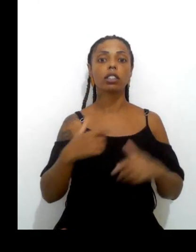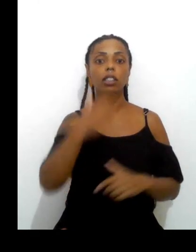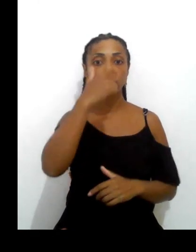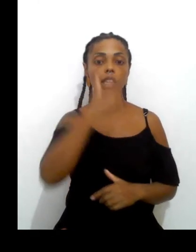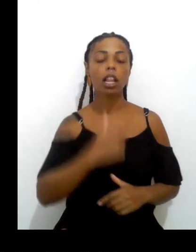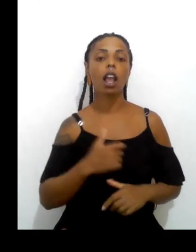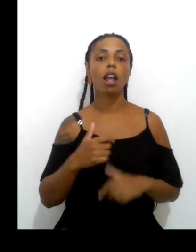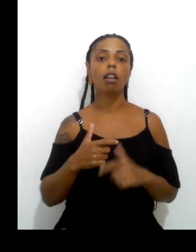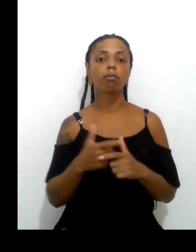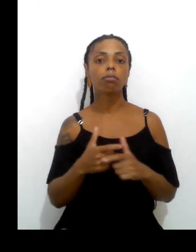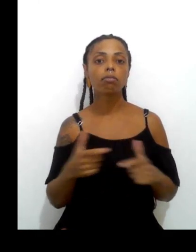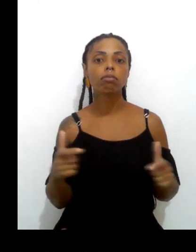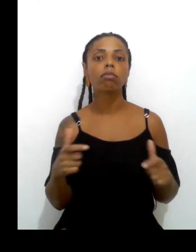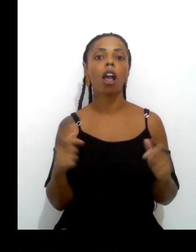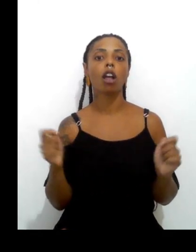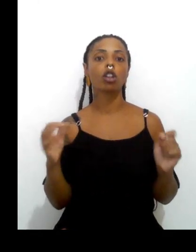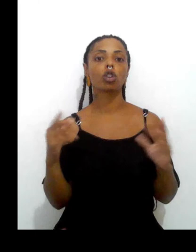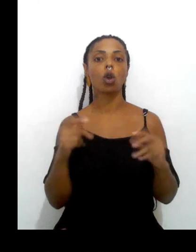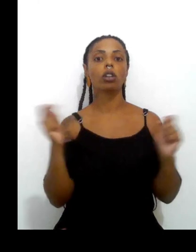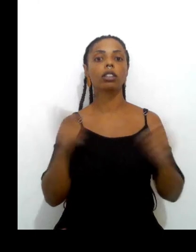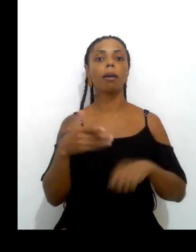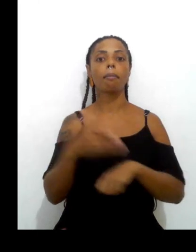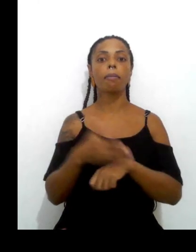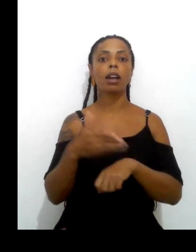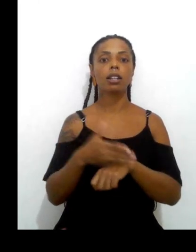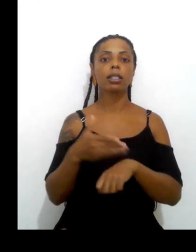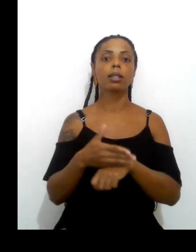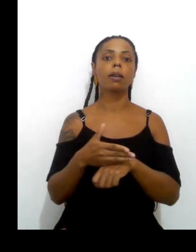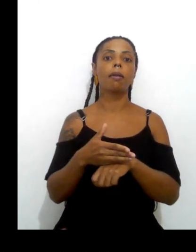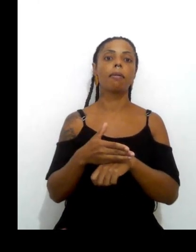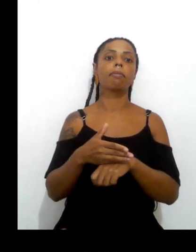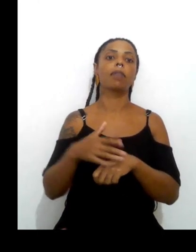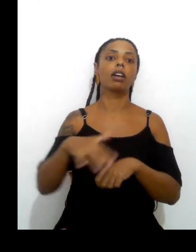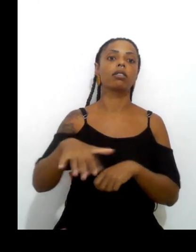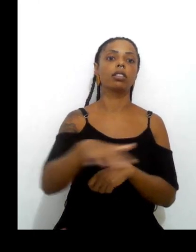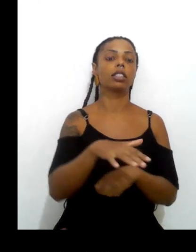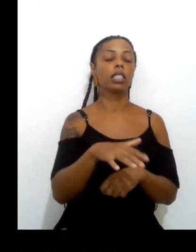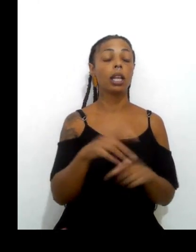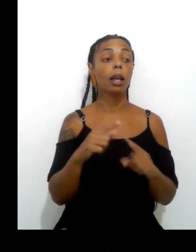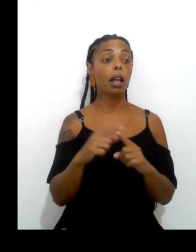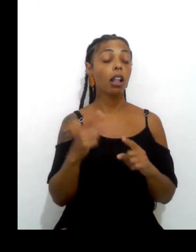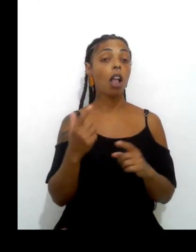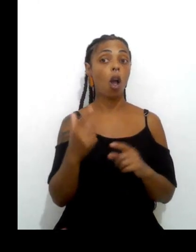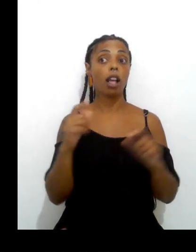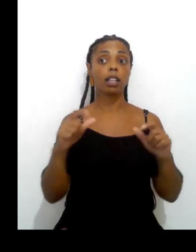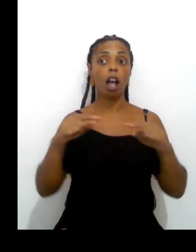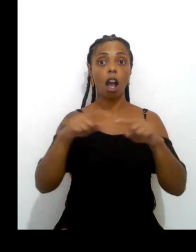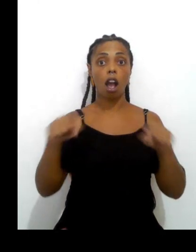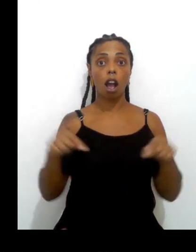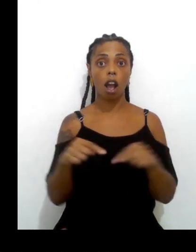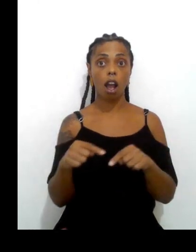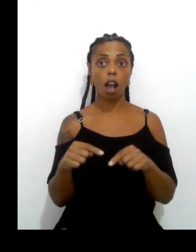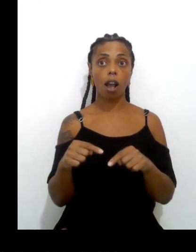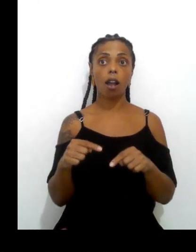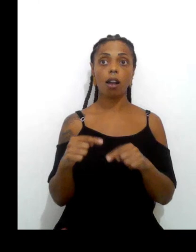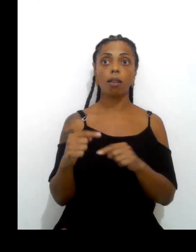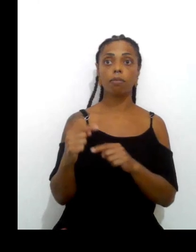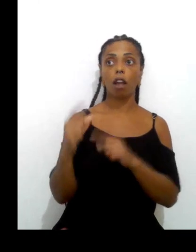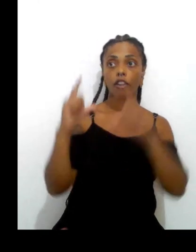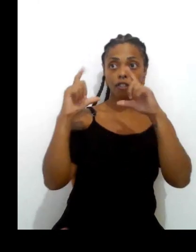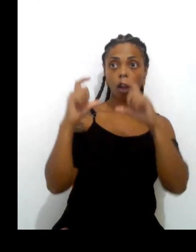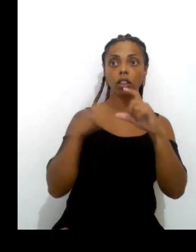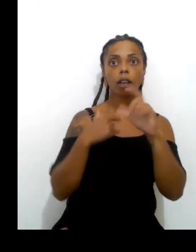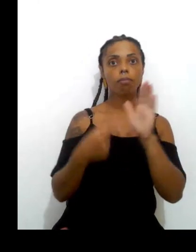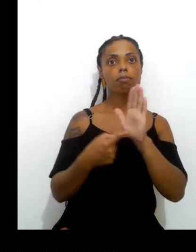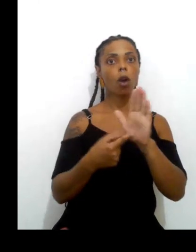assim acabei de fotográfica automática não só criava imagens em que você parecia um cidadão mas a máquina